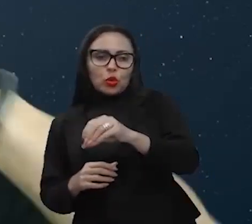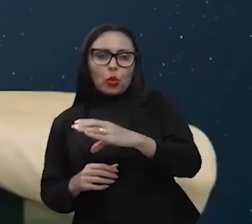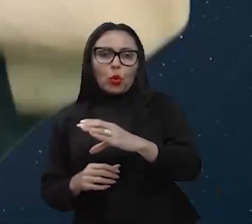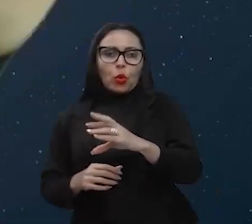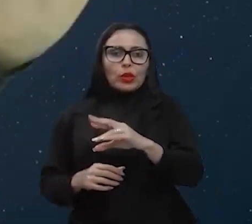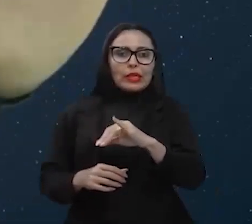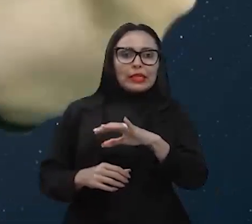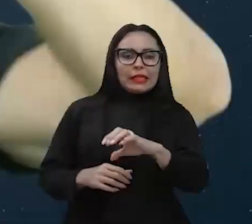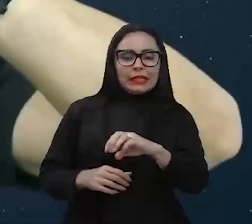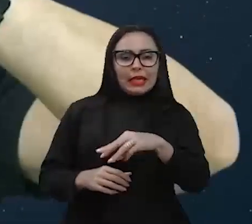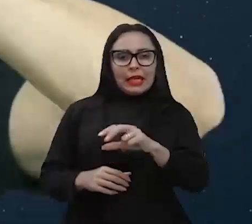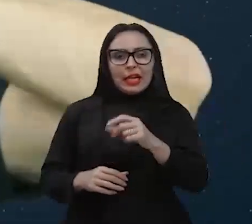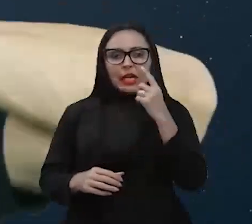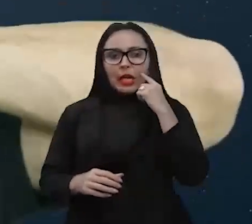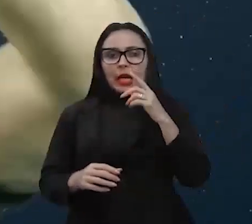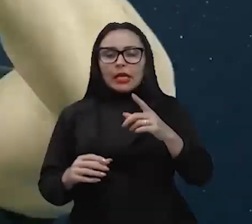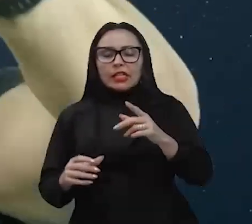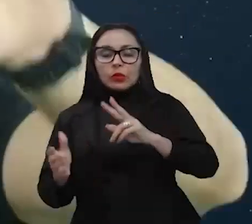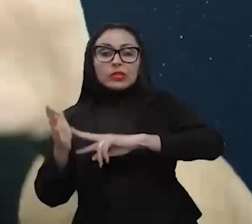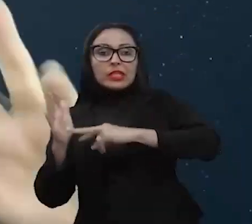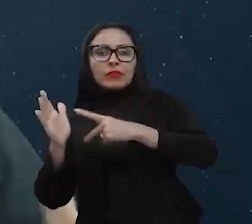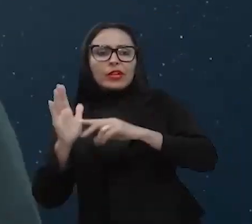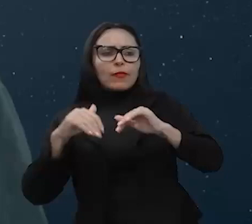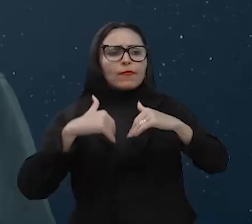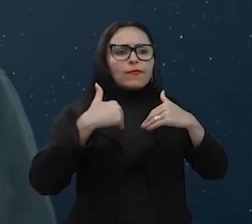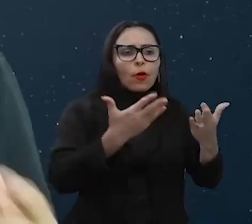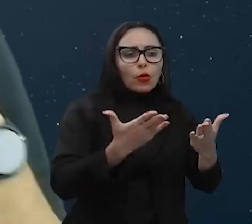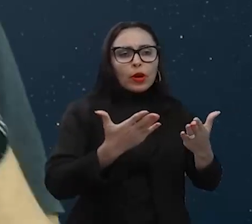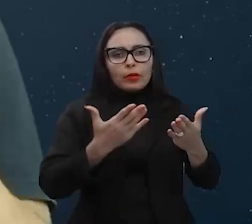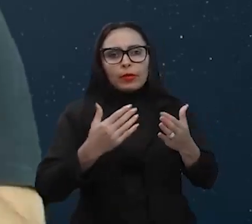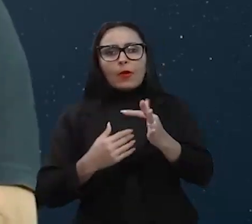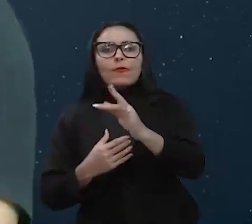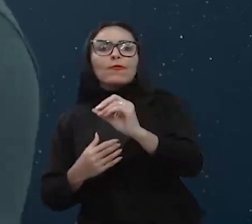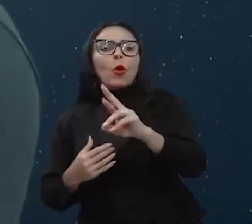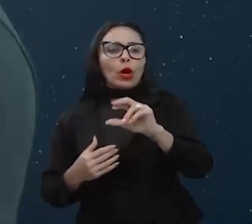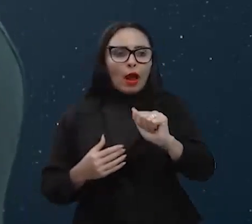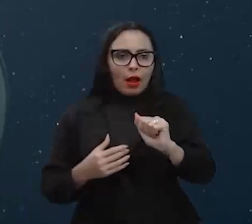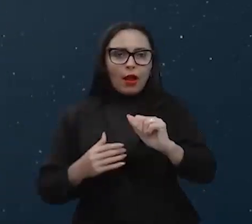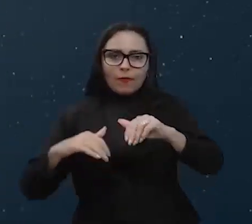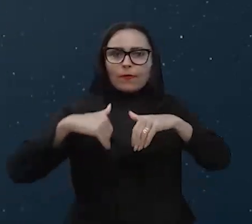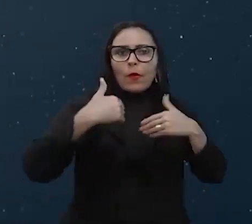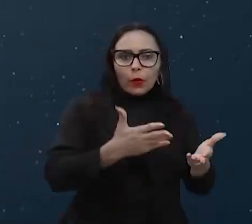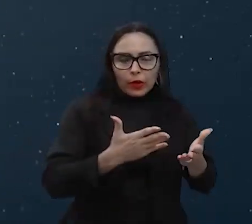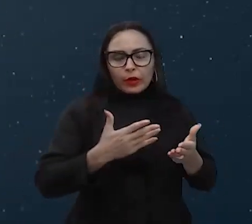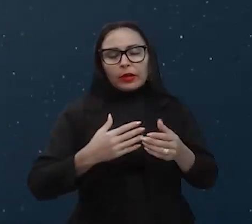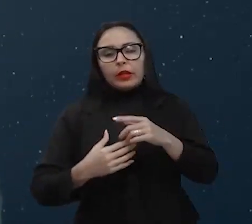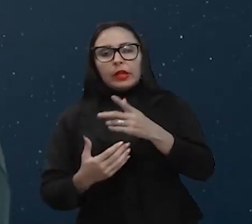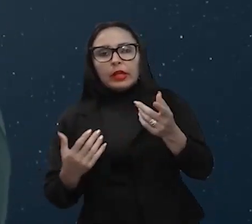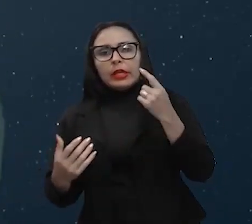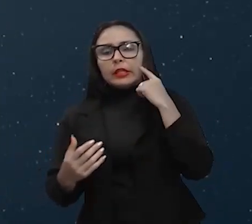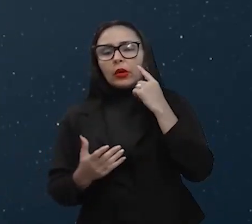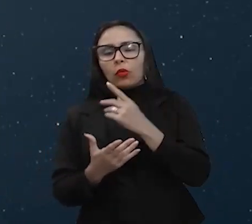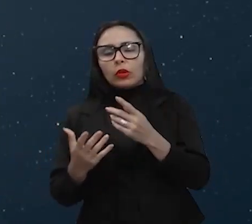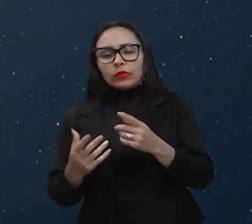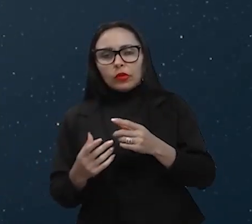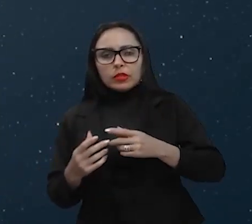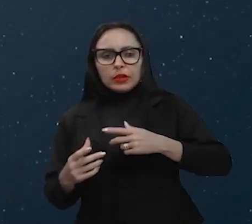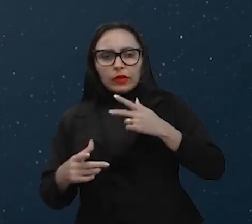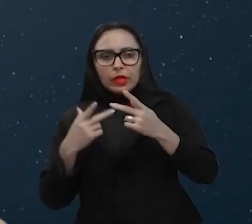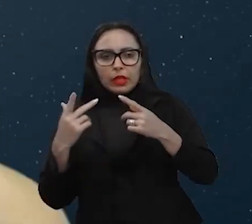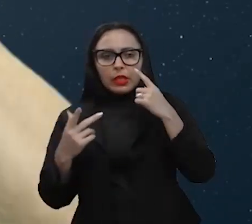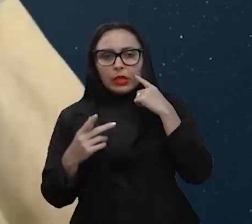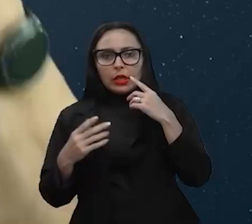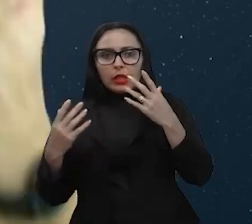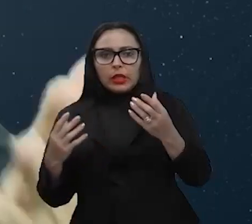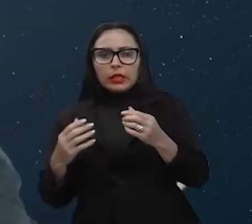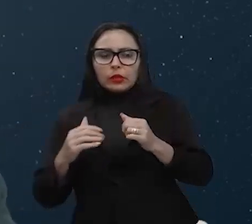na biologia significa fora. Bum, tá saindo. Então, quando você diz que uma glândula é exócrina, é porque a secreção dessa